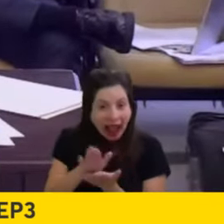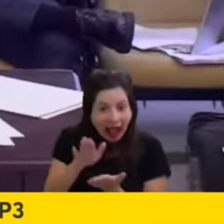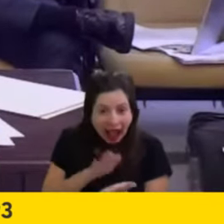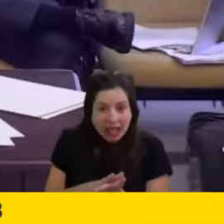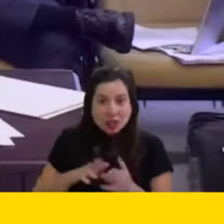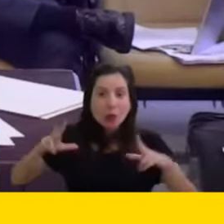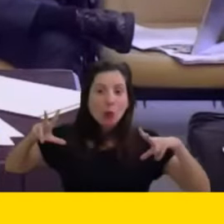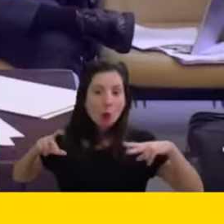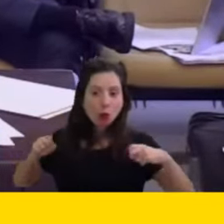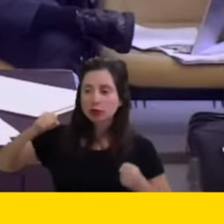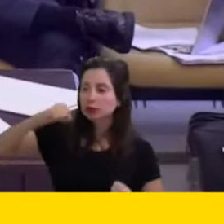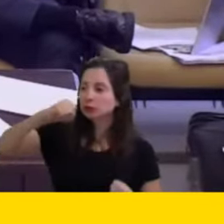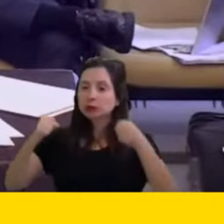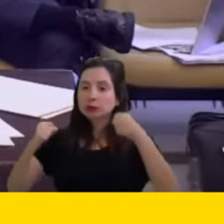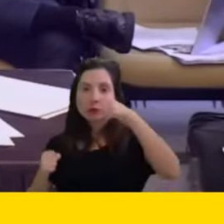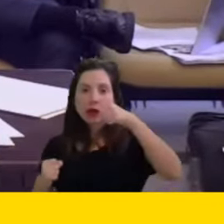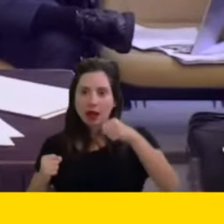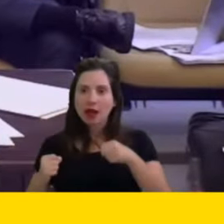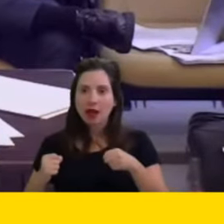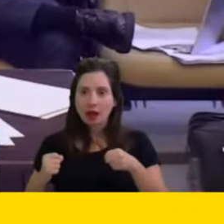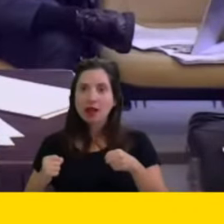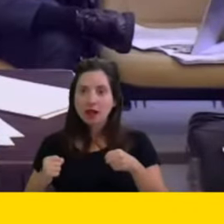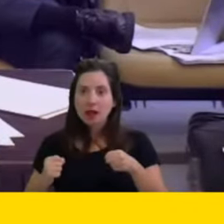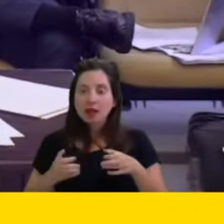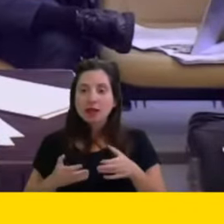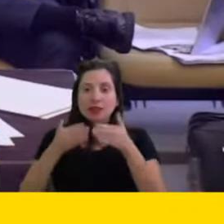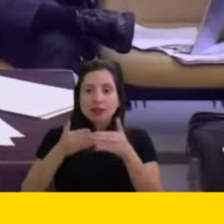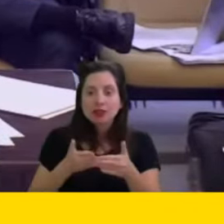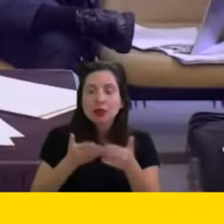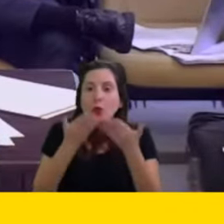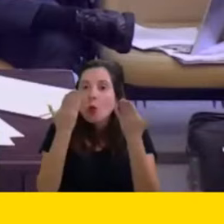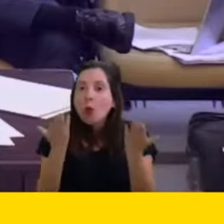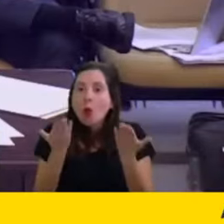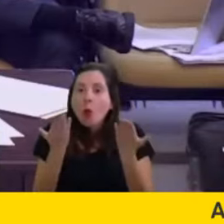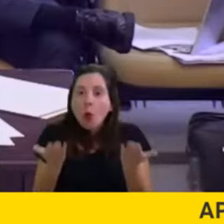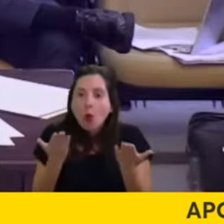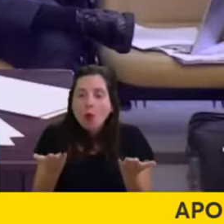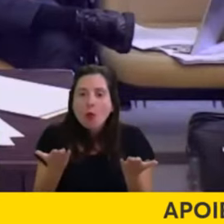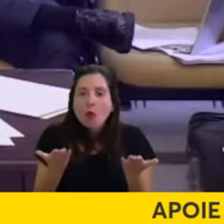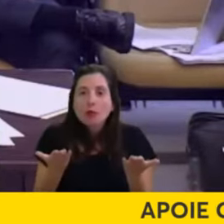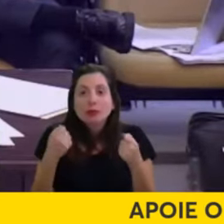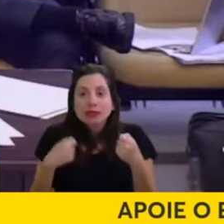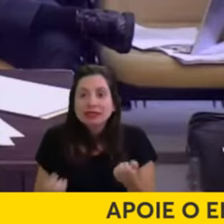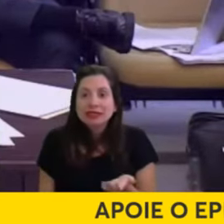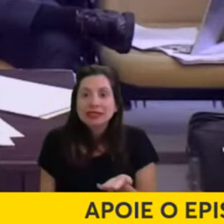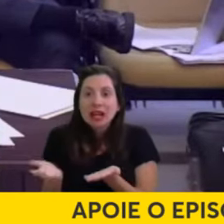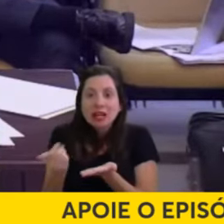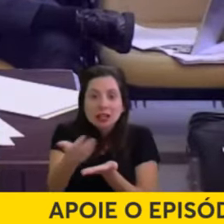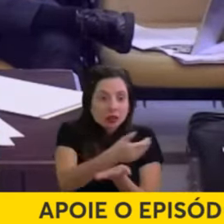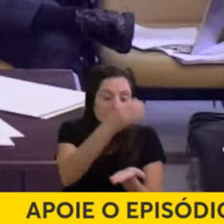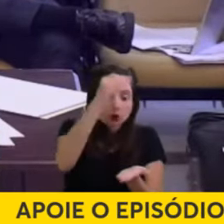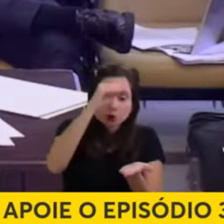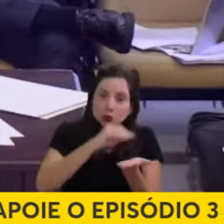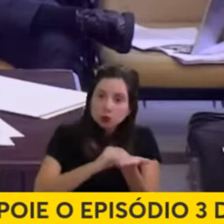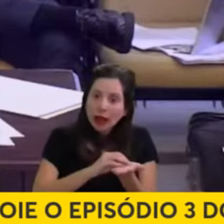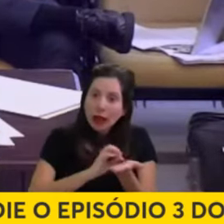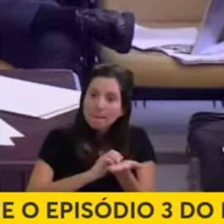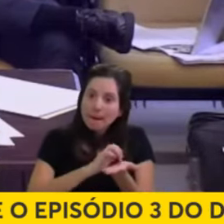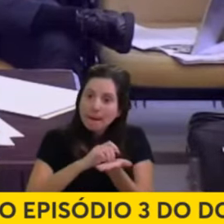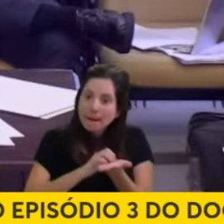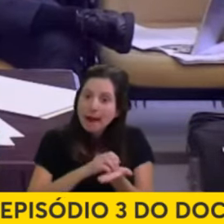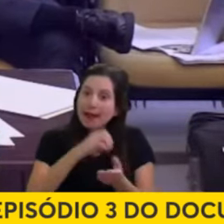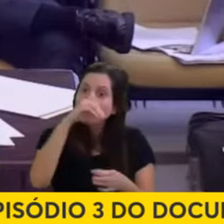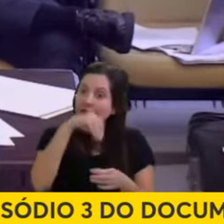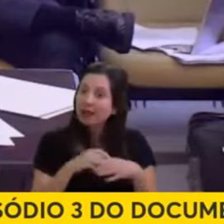jatinho declarados e contabilizados na campanha como é que nós vamos contabilizar isso na pré-campanha também dentro do Paraná tudo que foi